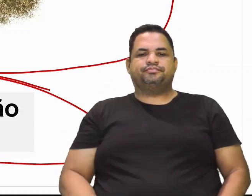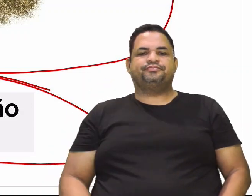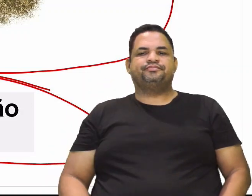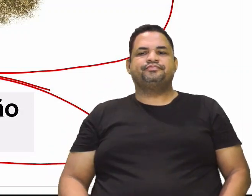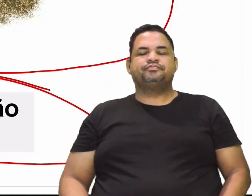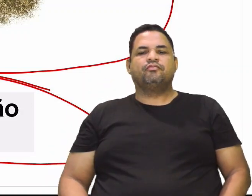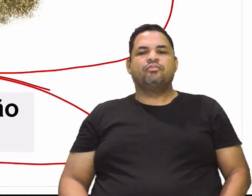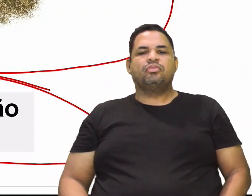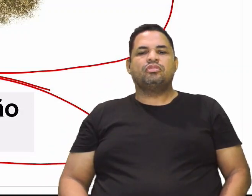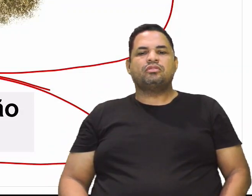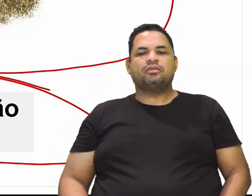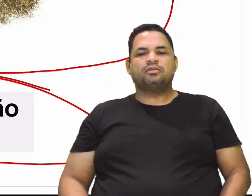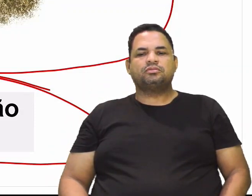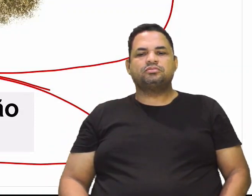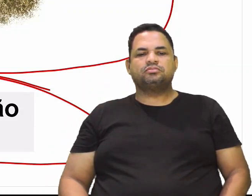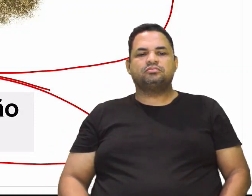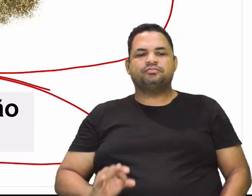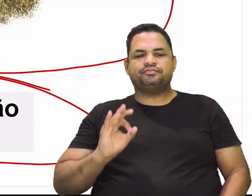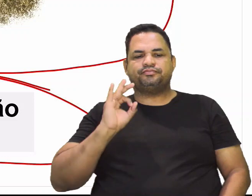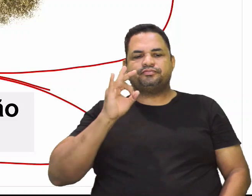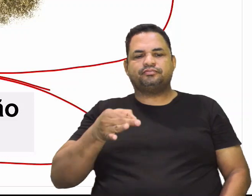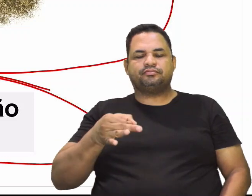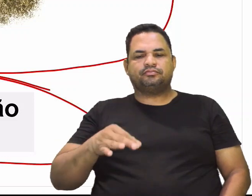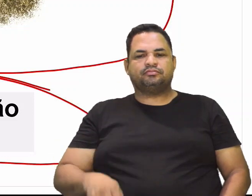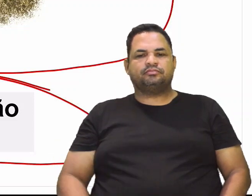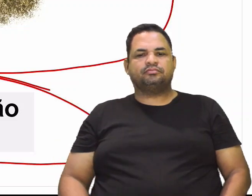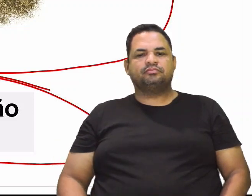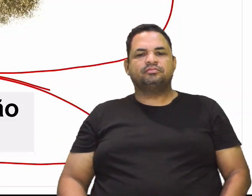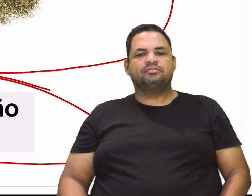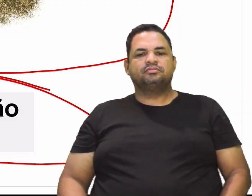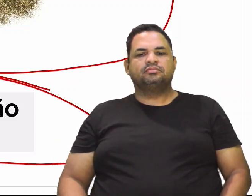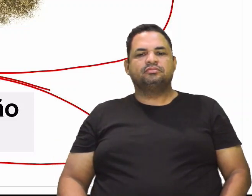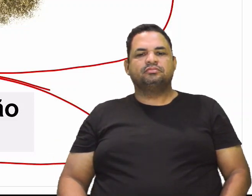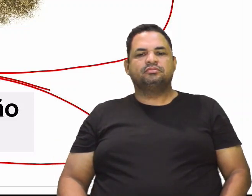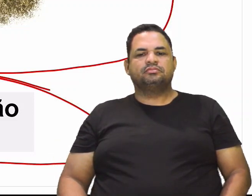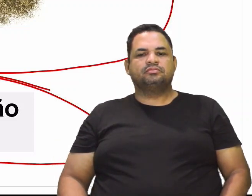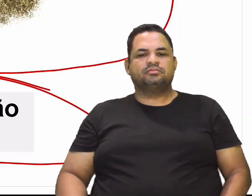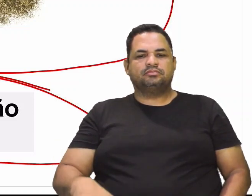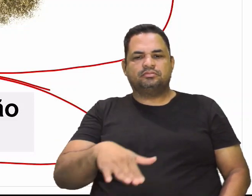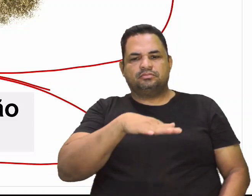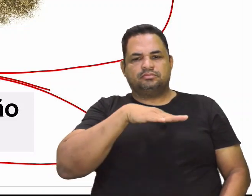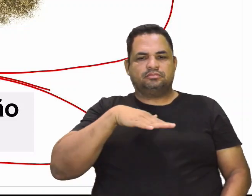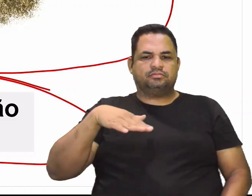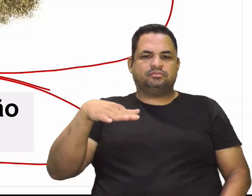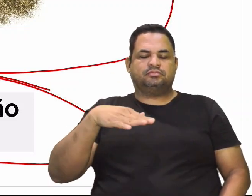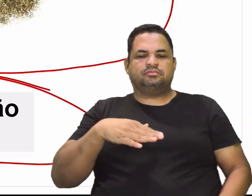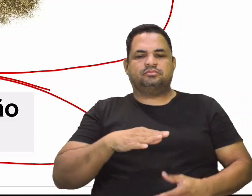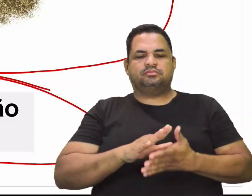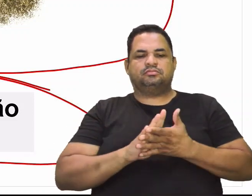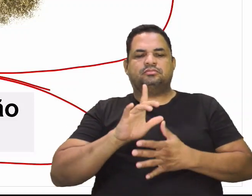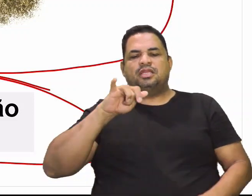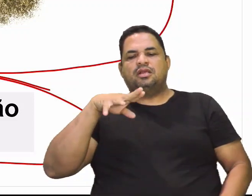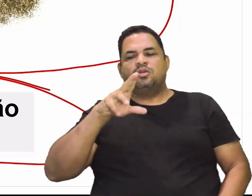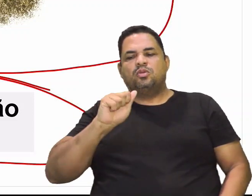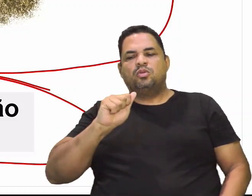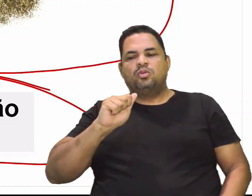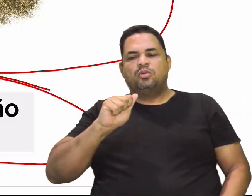11.500 anos. Tá certo? Ó, a região de Lagoa Santa, em Minas Gerais,